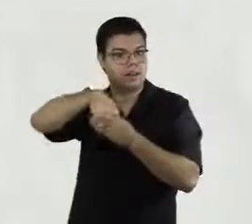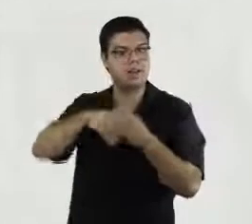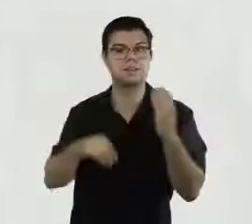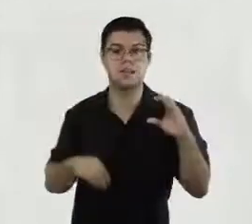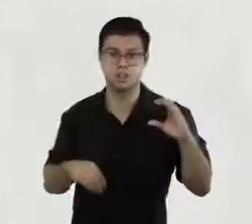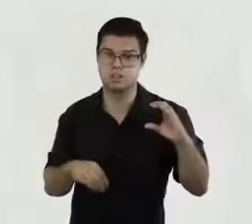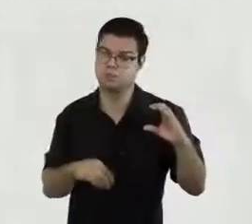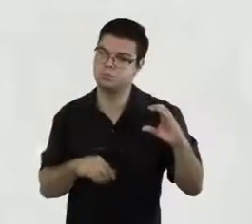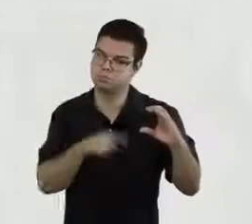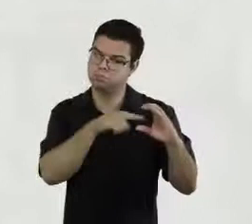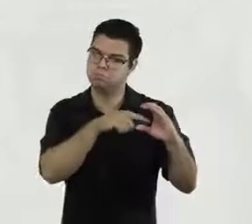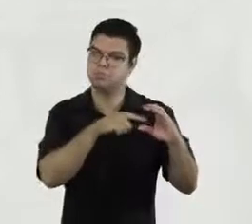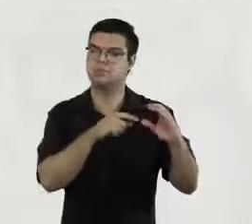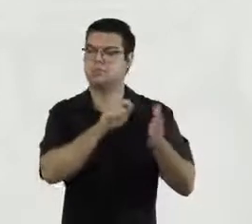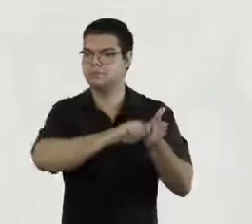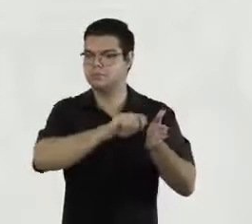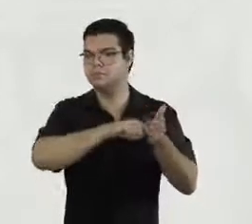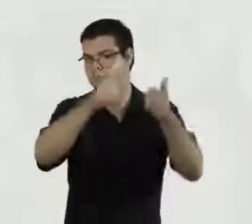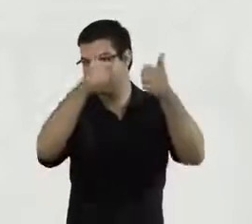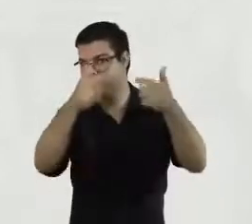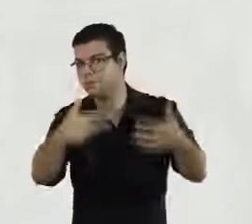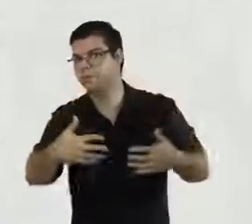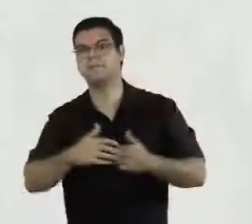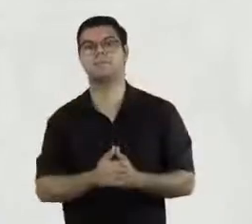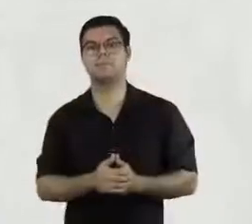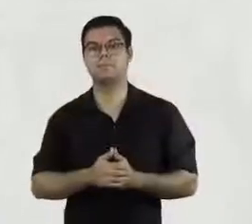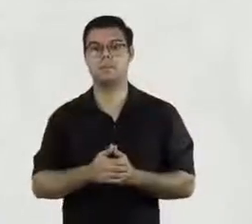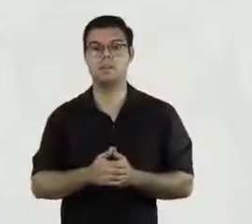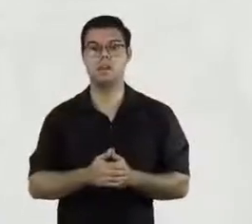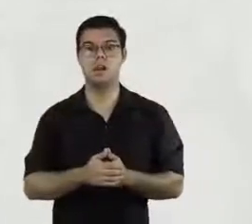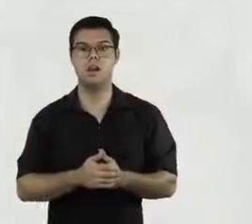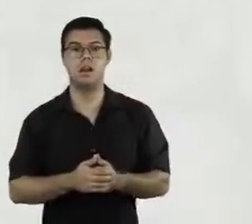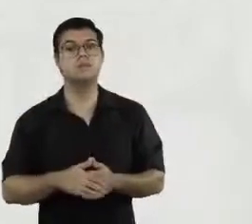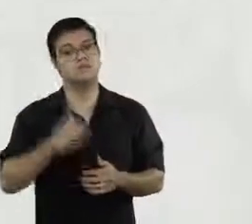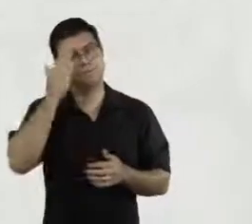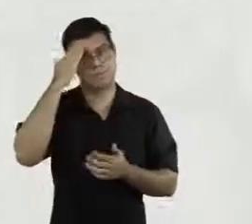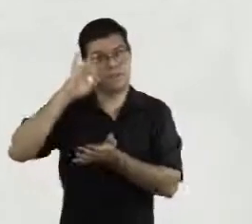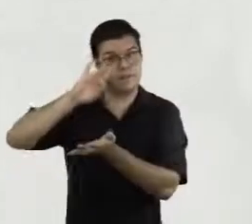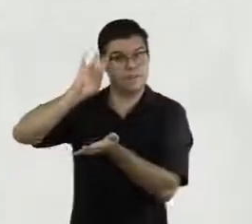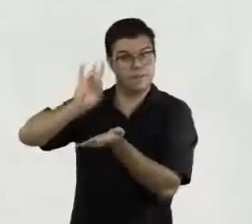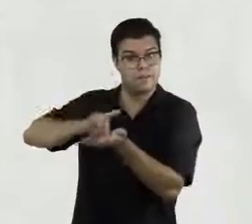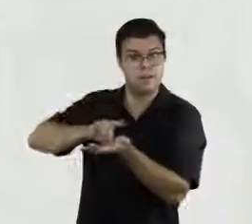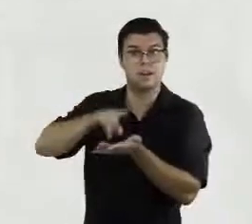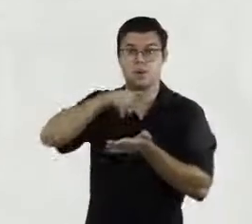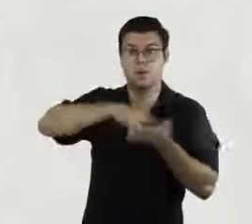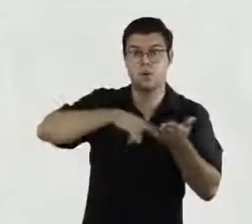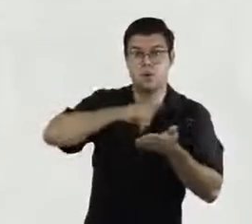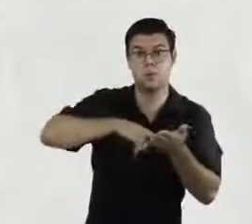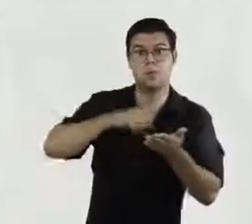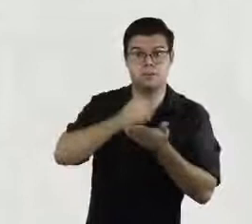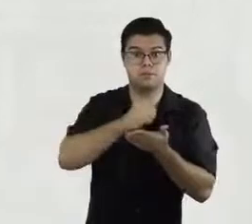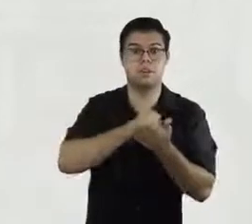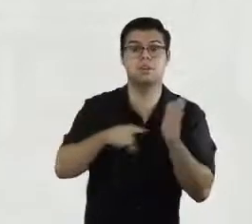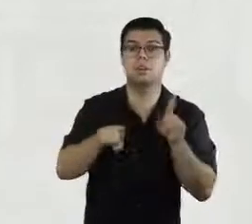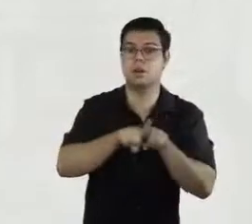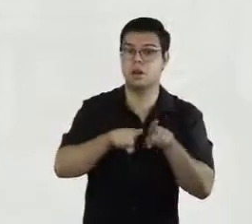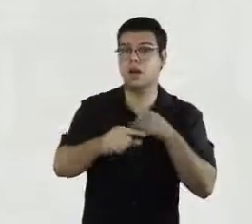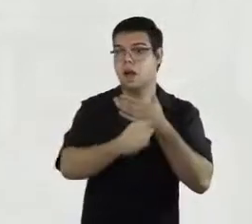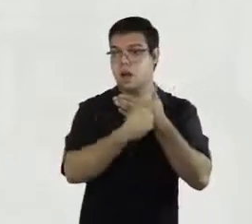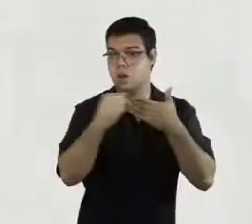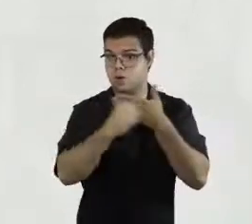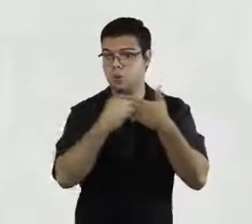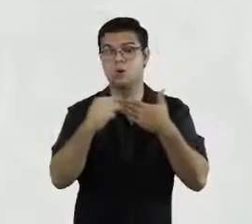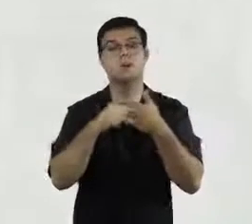segundo o autor. Tal aplicação lógica permite análises factuais sobre conexões entre documentos, autores e o impacto